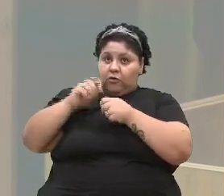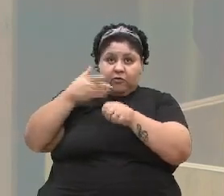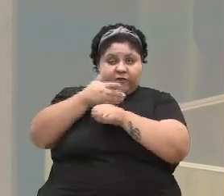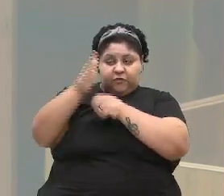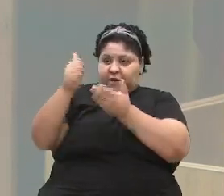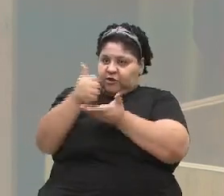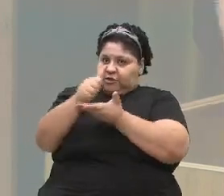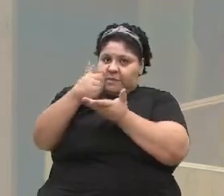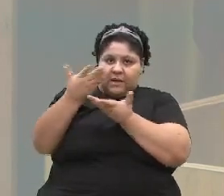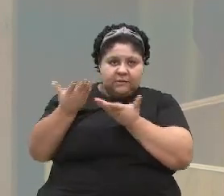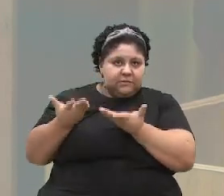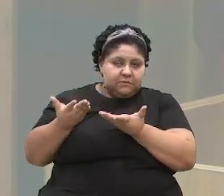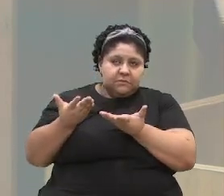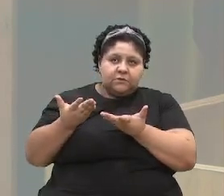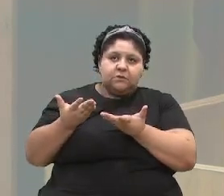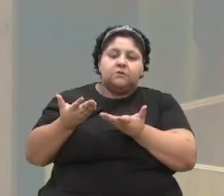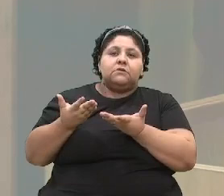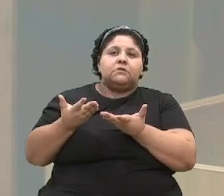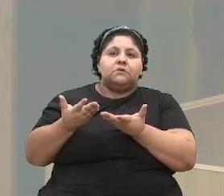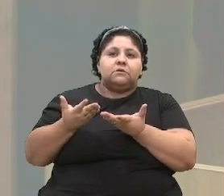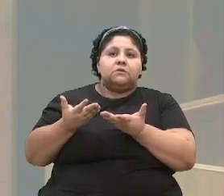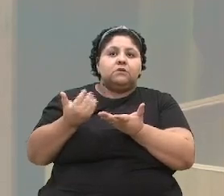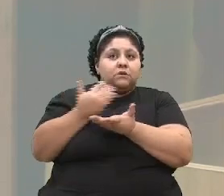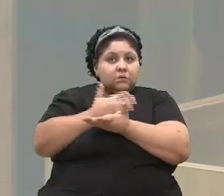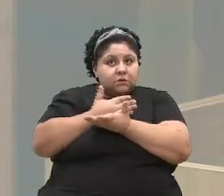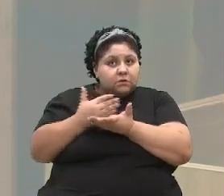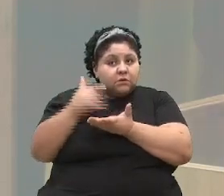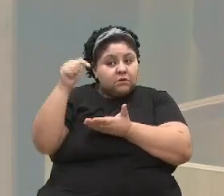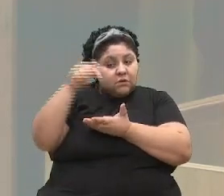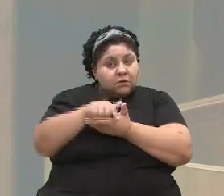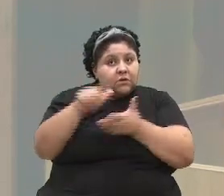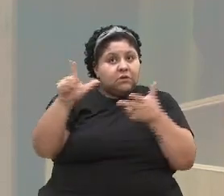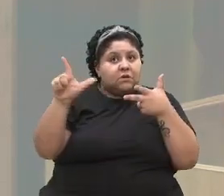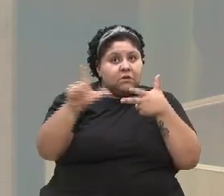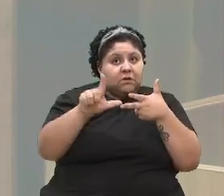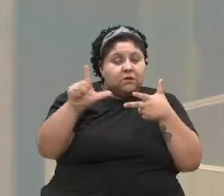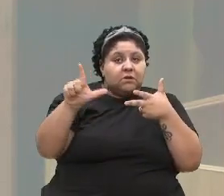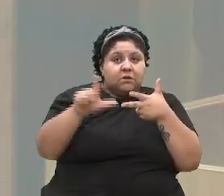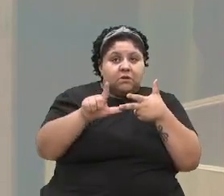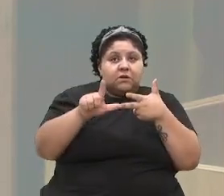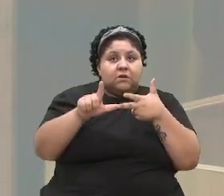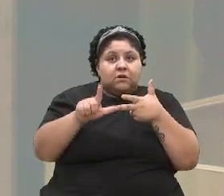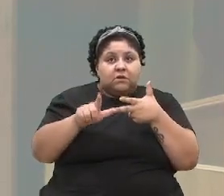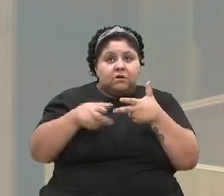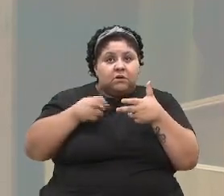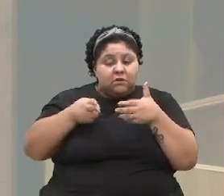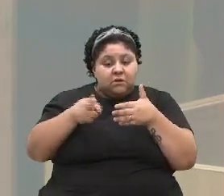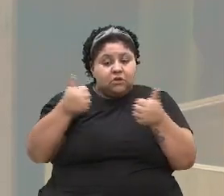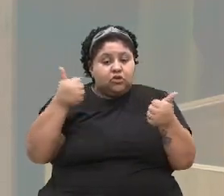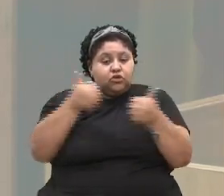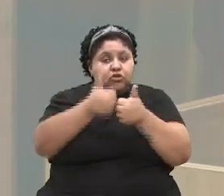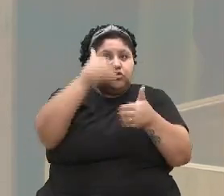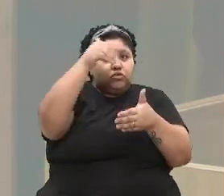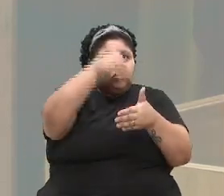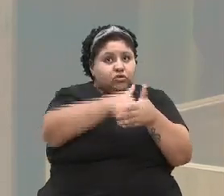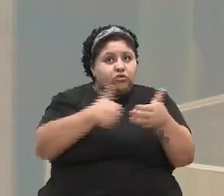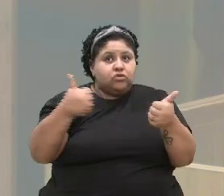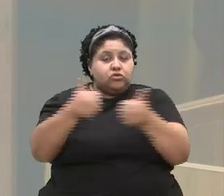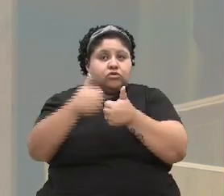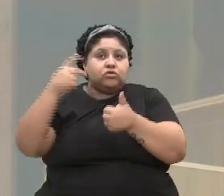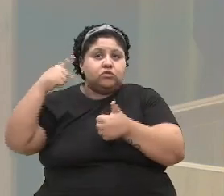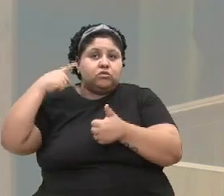base. Desde o início dessa legislatura, cansei de votar junto com a minha colega vereadora